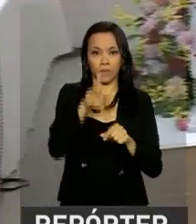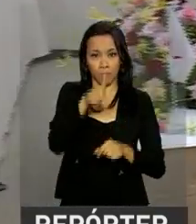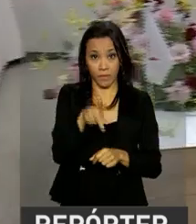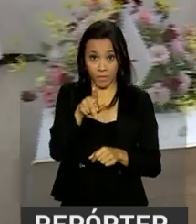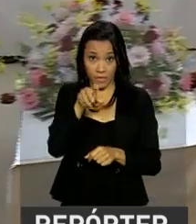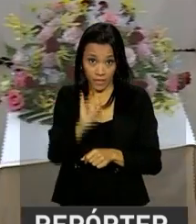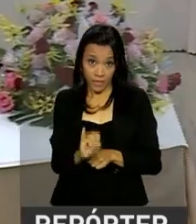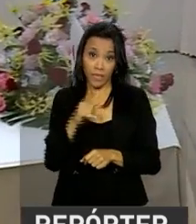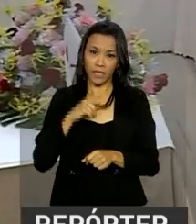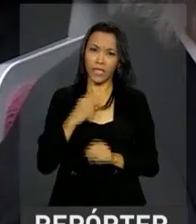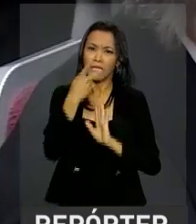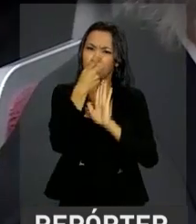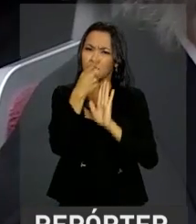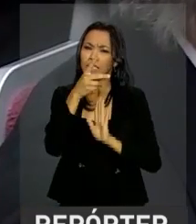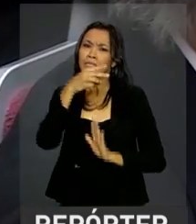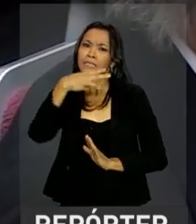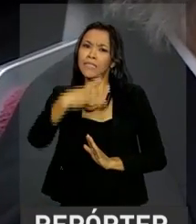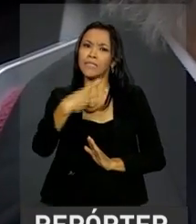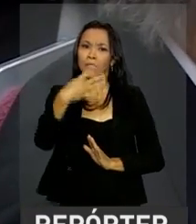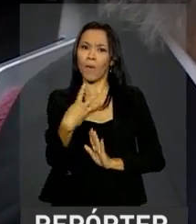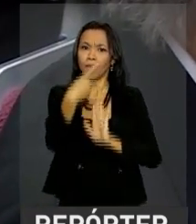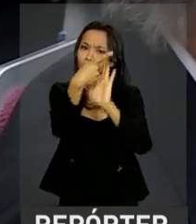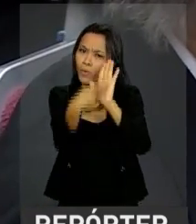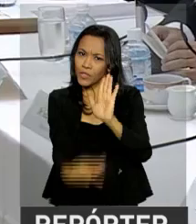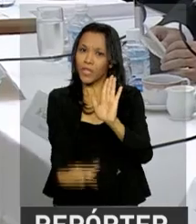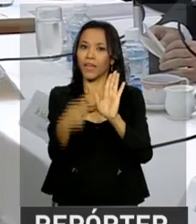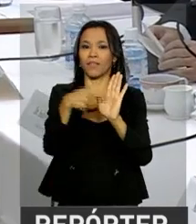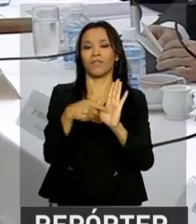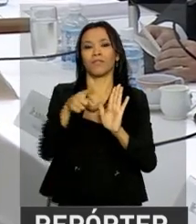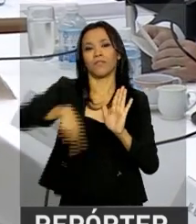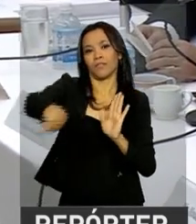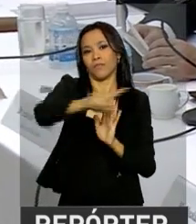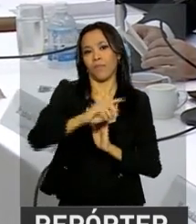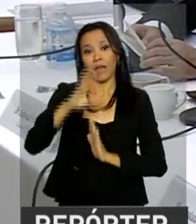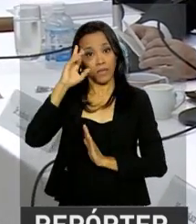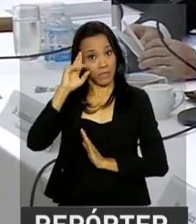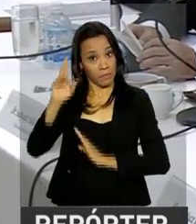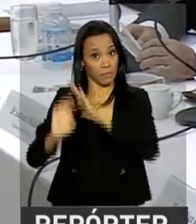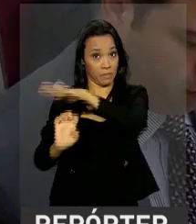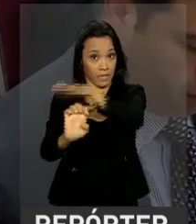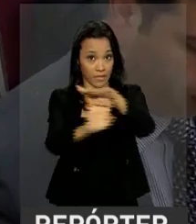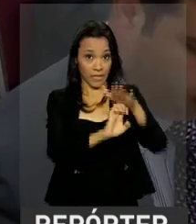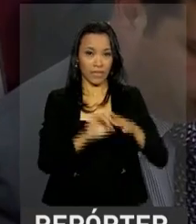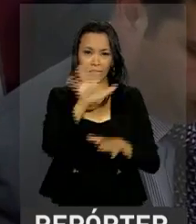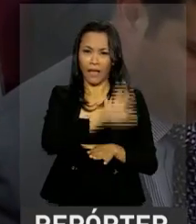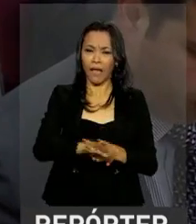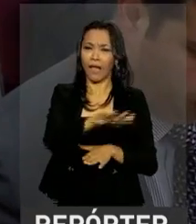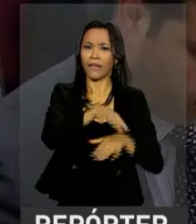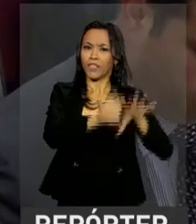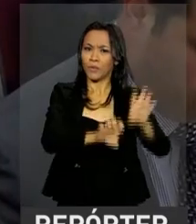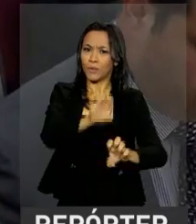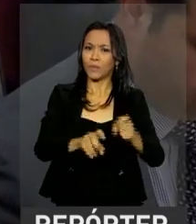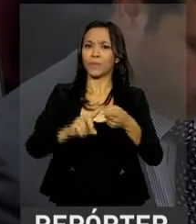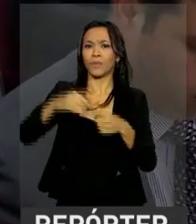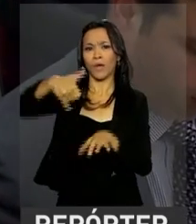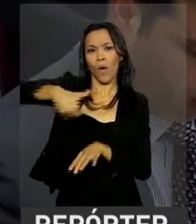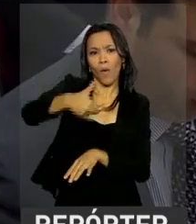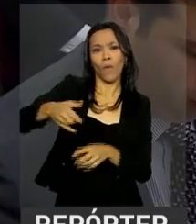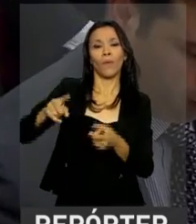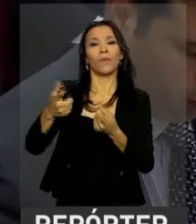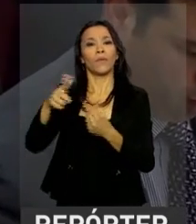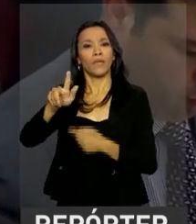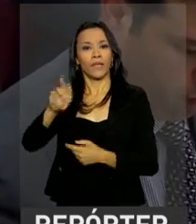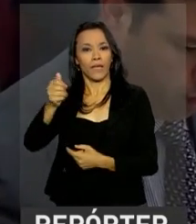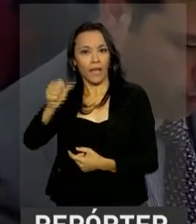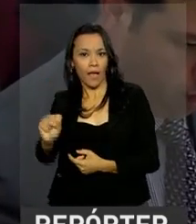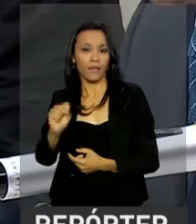tem 34 projetos de concessão para a iniciativa privada em setores como infraestrutura e óleo e gás. Michel